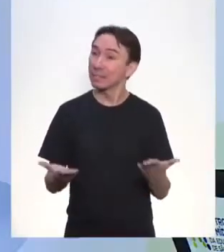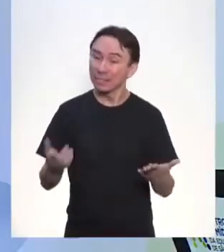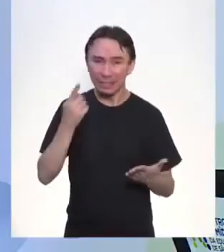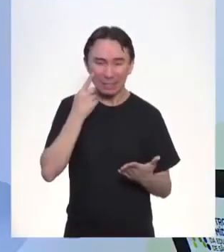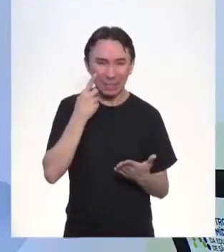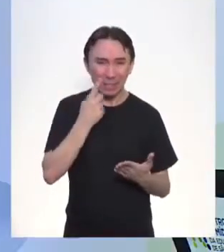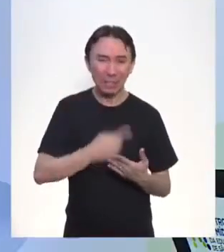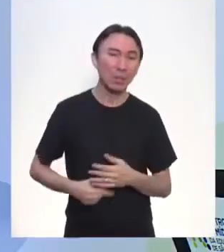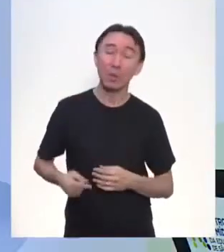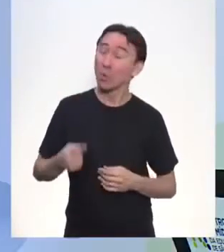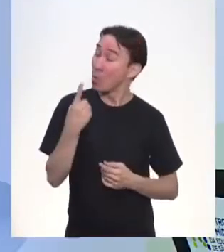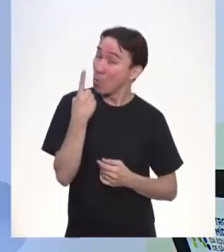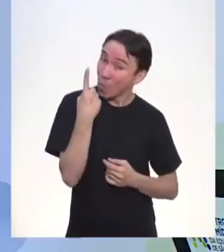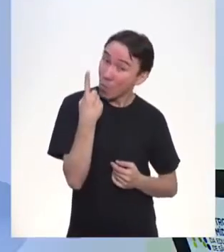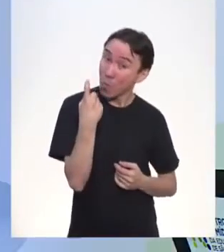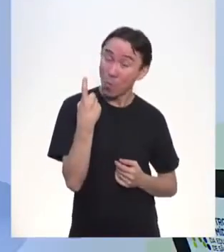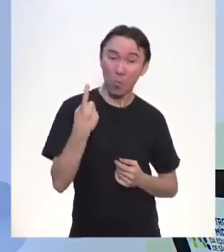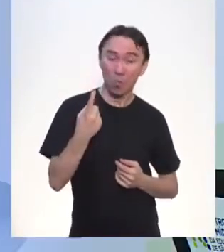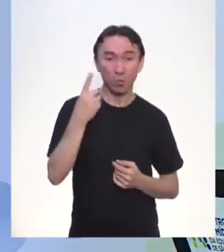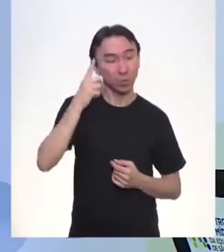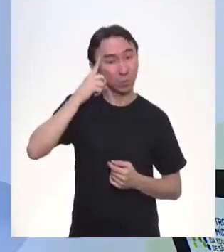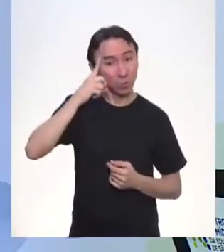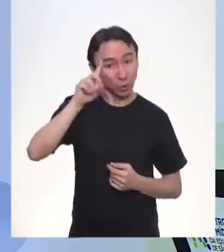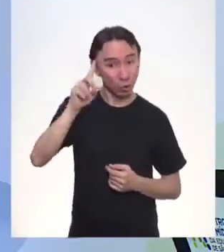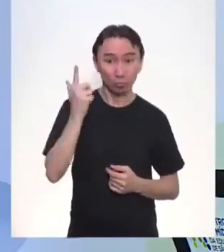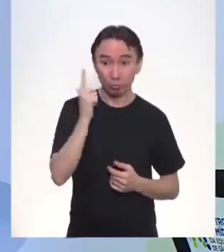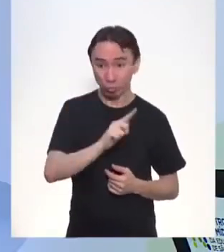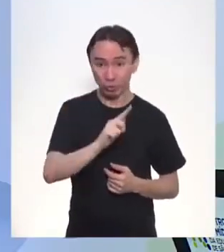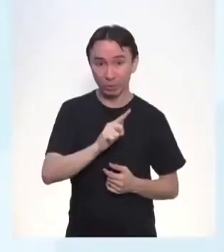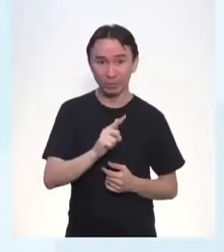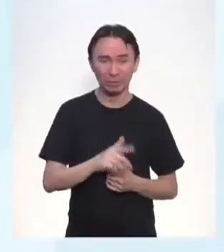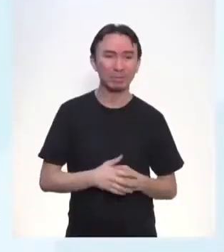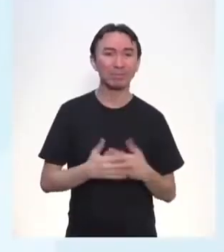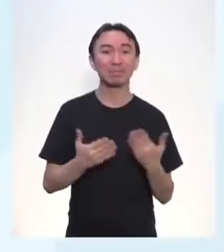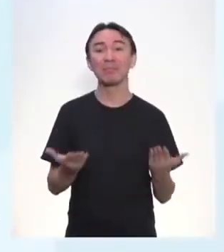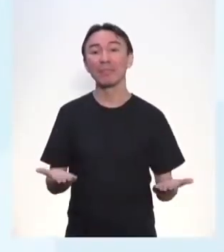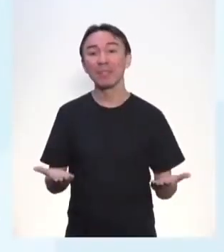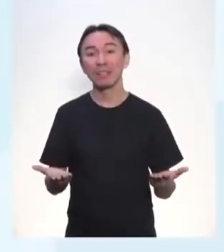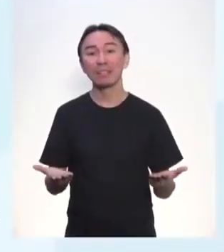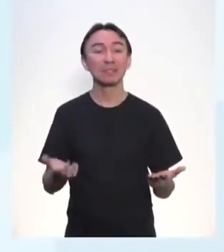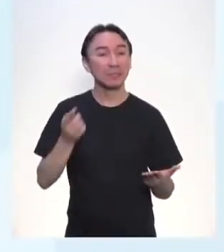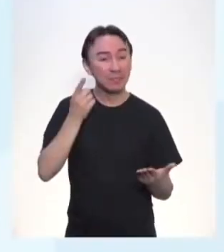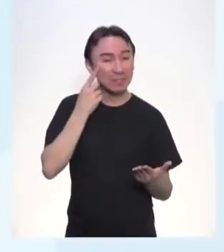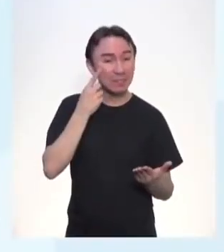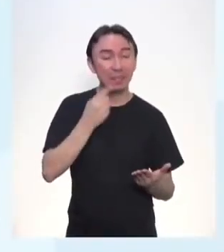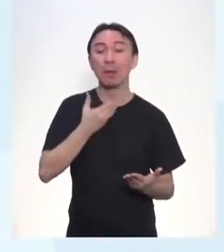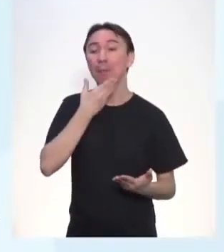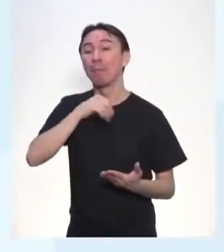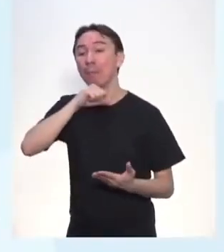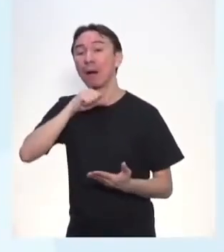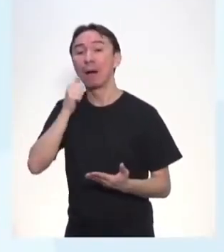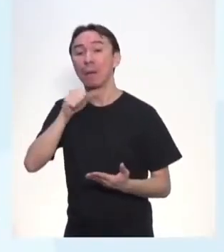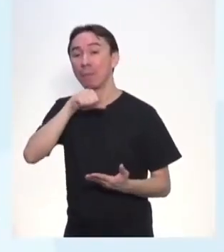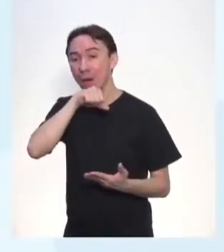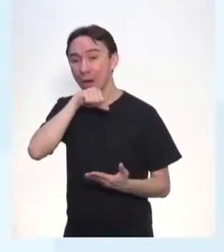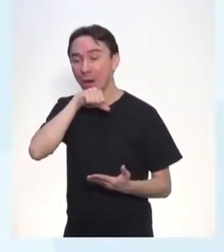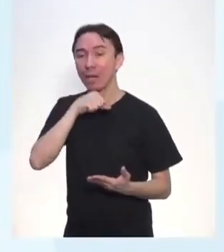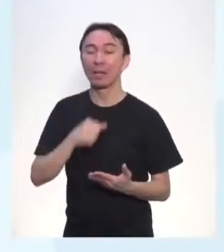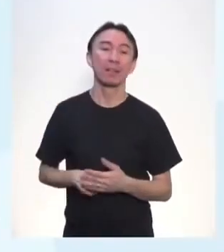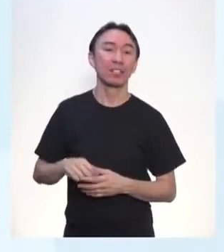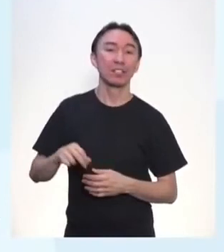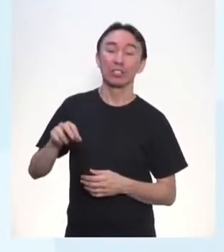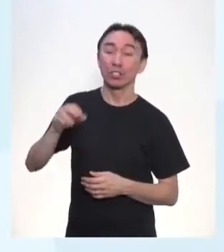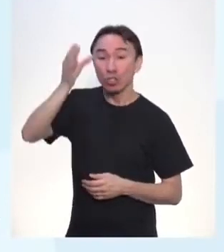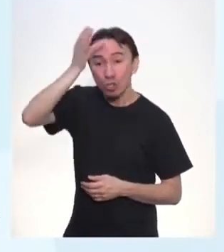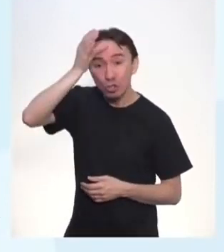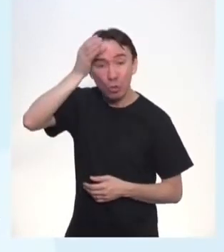tudo no único dia, aí entra, né, no caso, observando, ele colocou assim, então, foi à praia com seus pais. Então, com o avô ou com seu tio